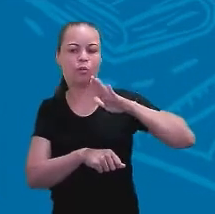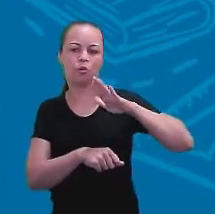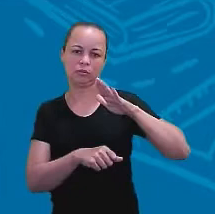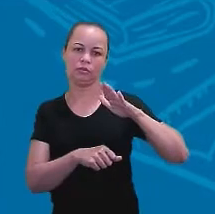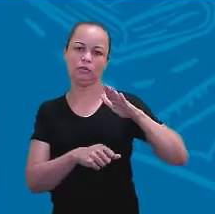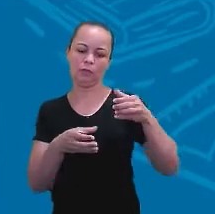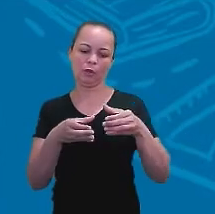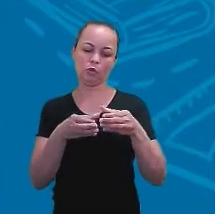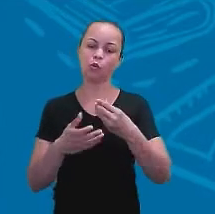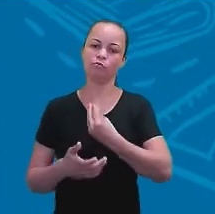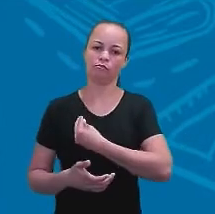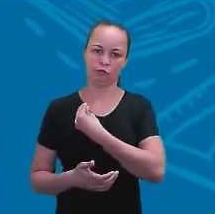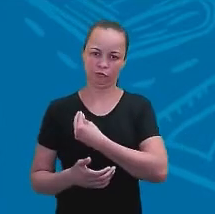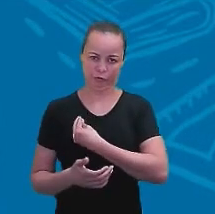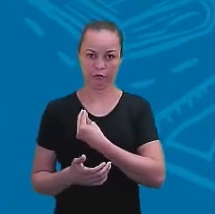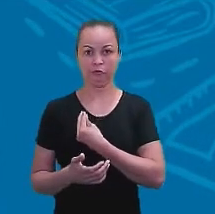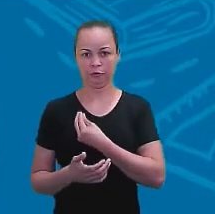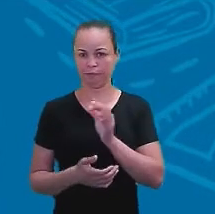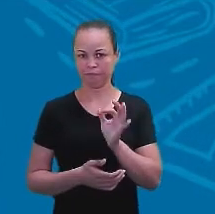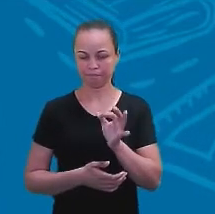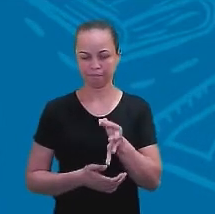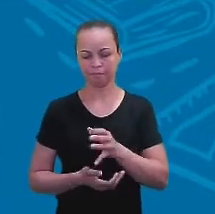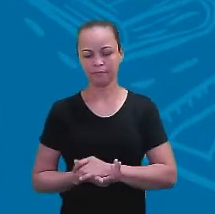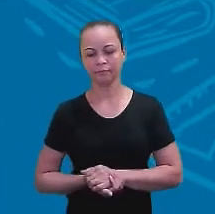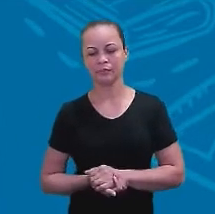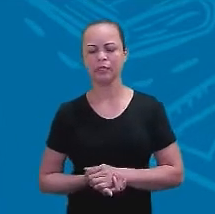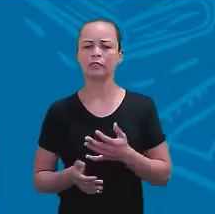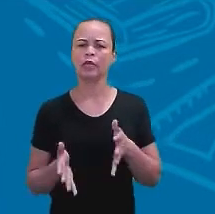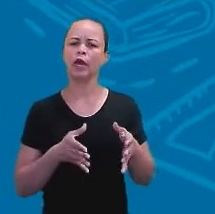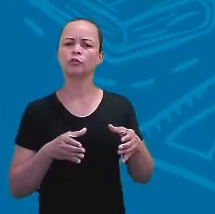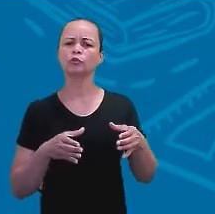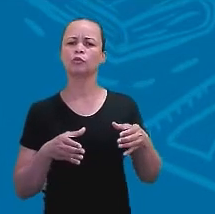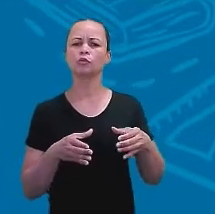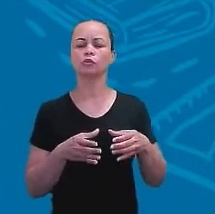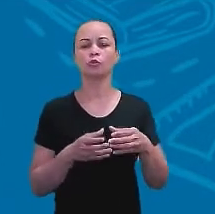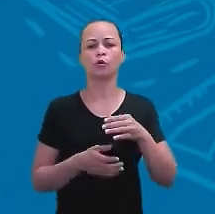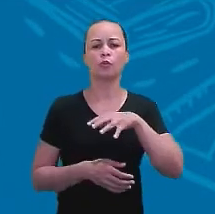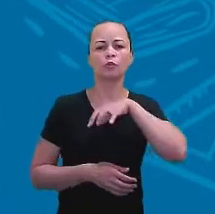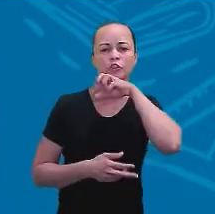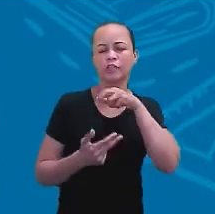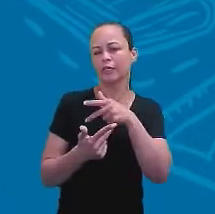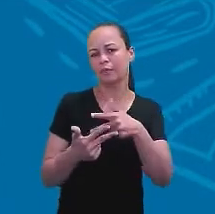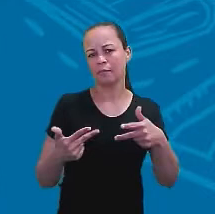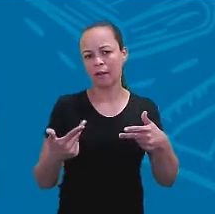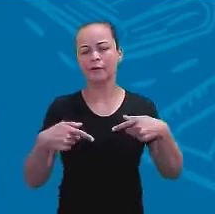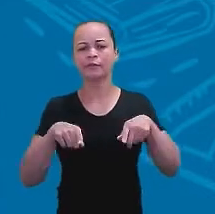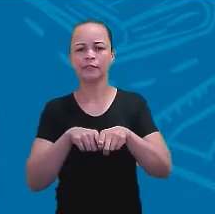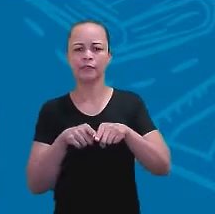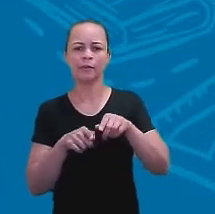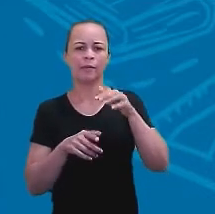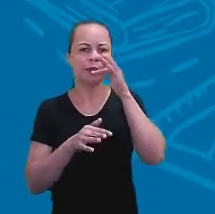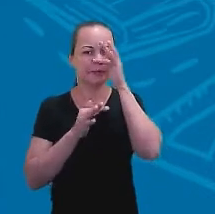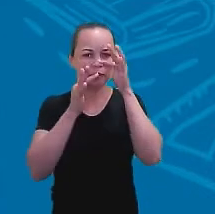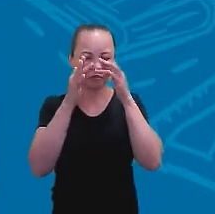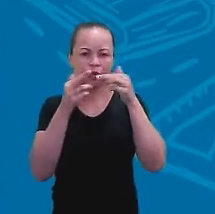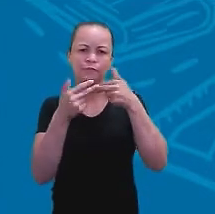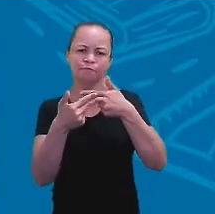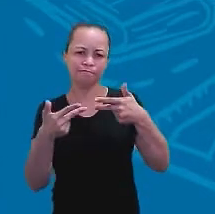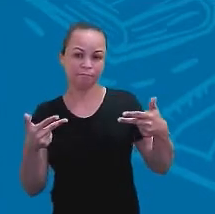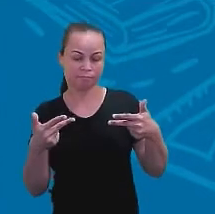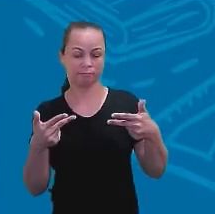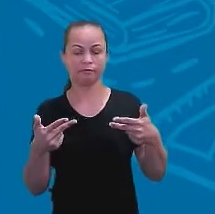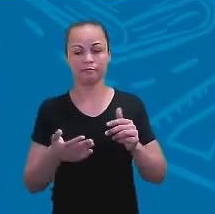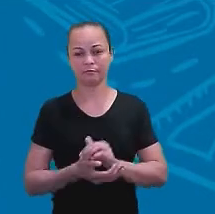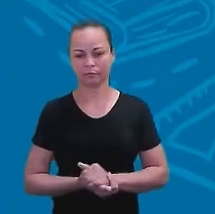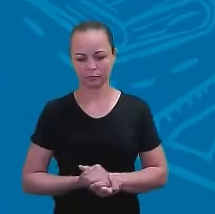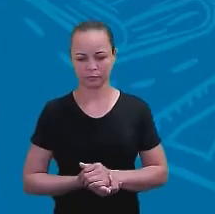vida dos seres vivos, tá certo? Tanto os animais quanto os vegetais. No caso dos